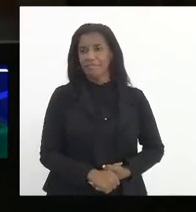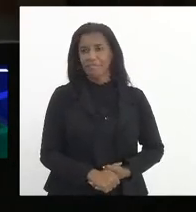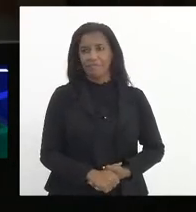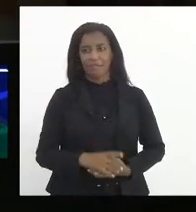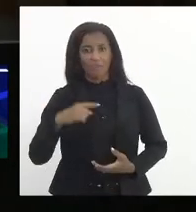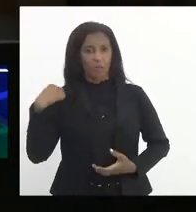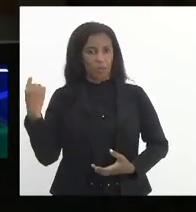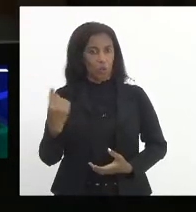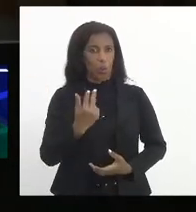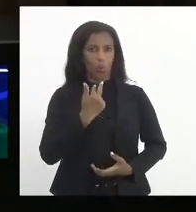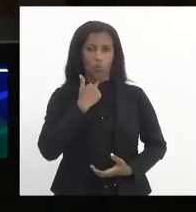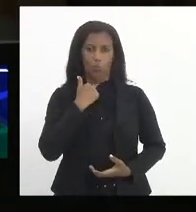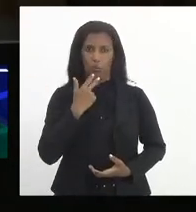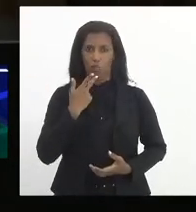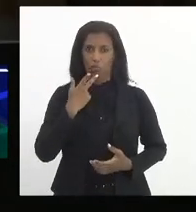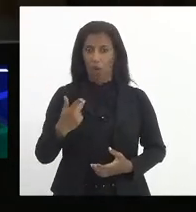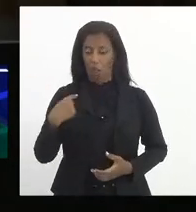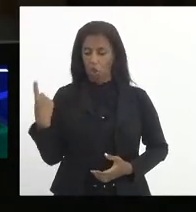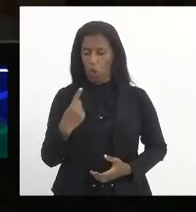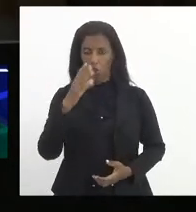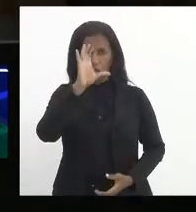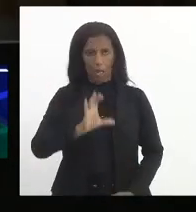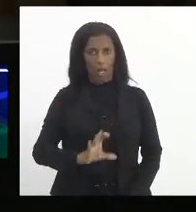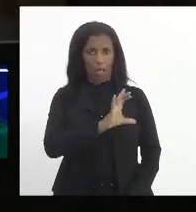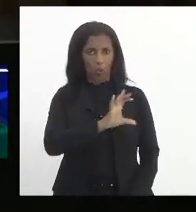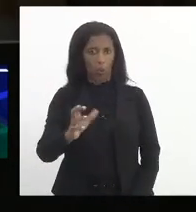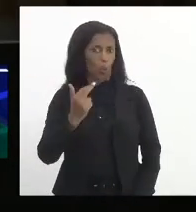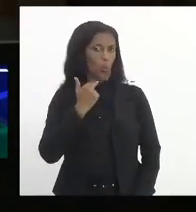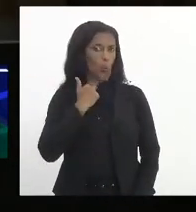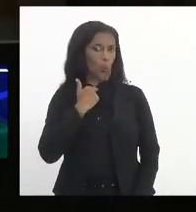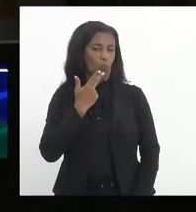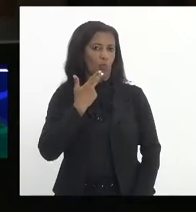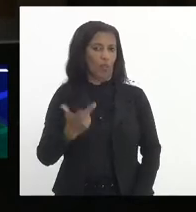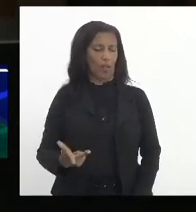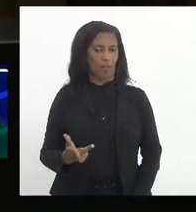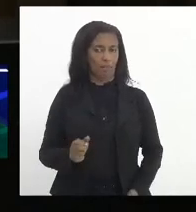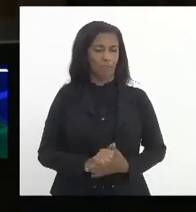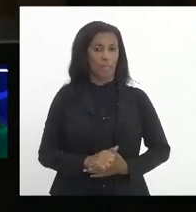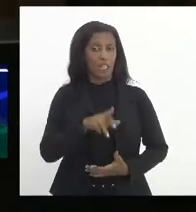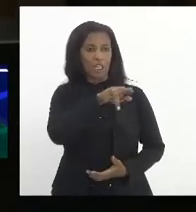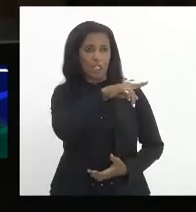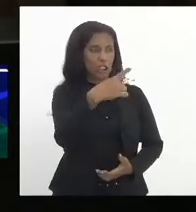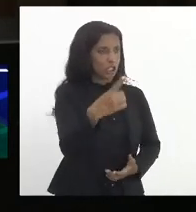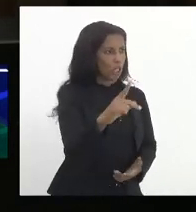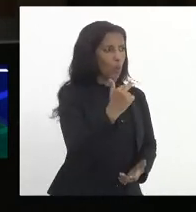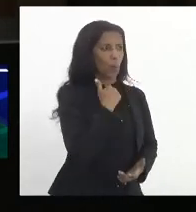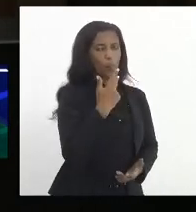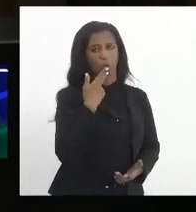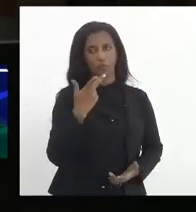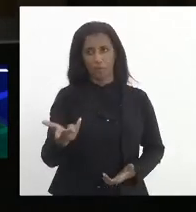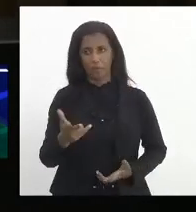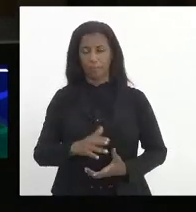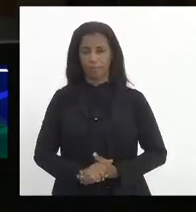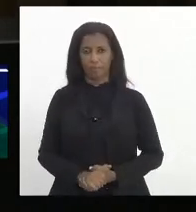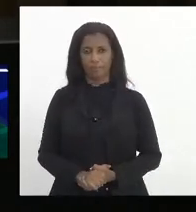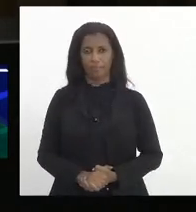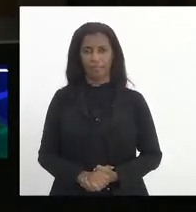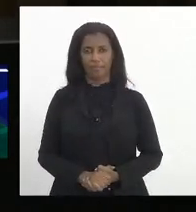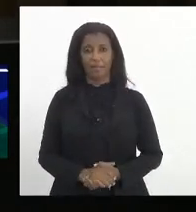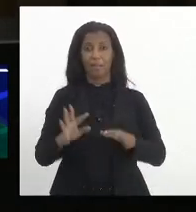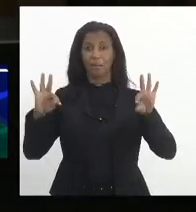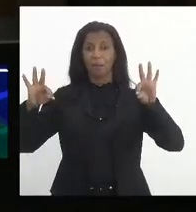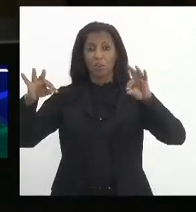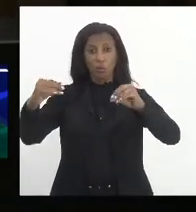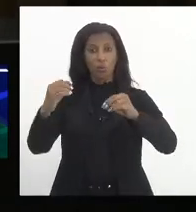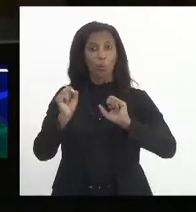longe ou podemos falar nós católicos não podemos falar nós cristãos não podemos falar é mas